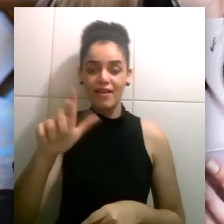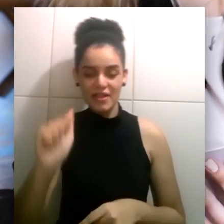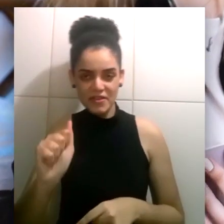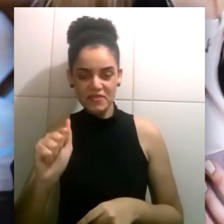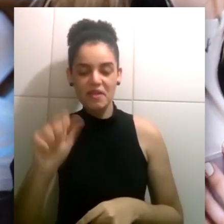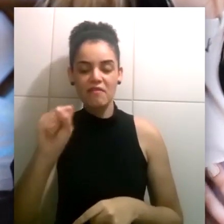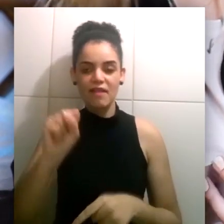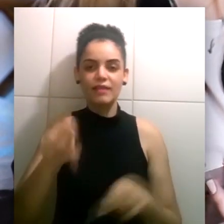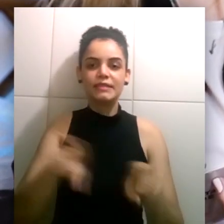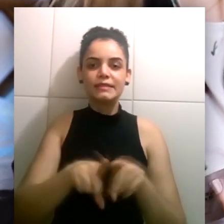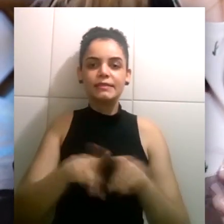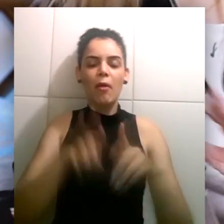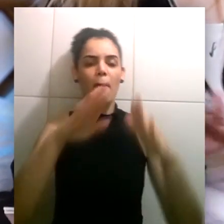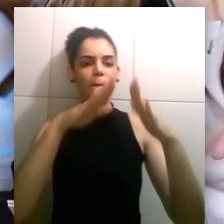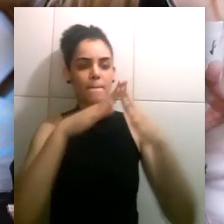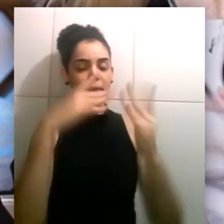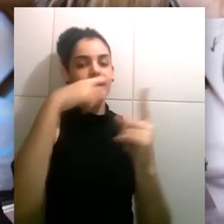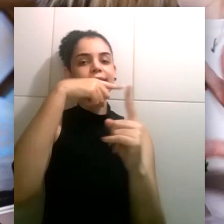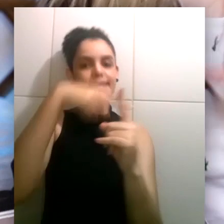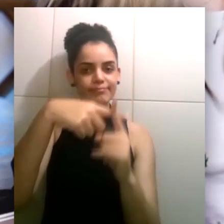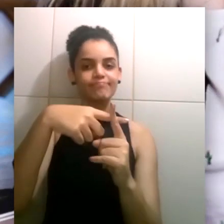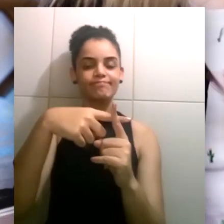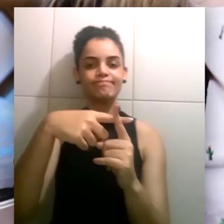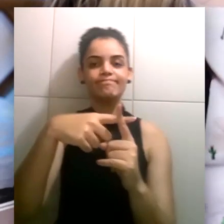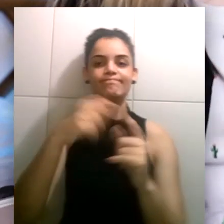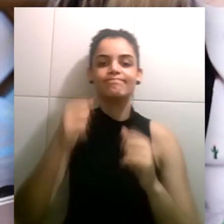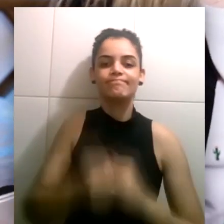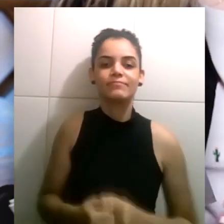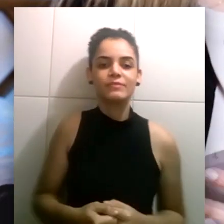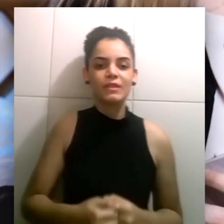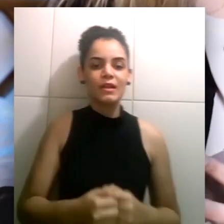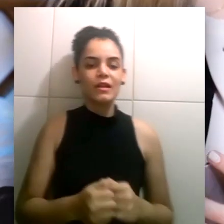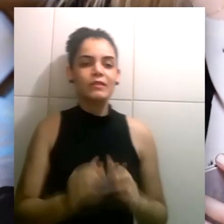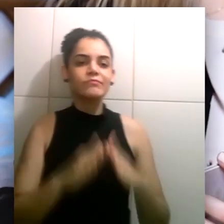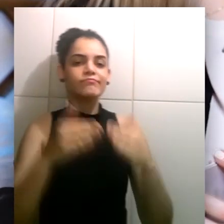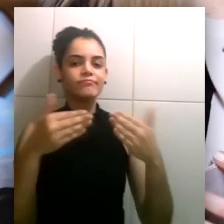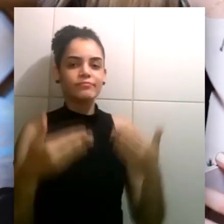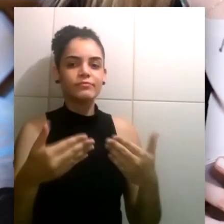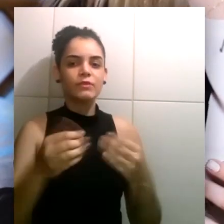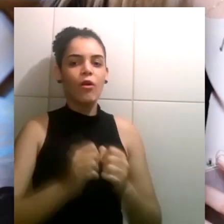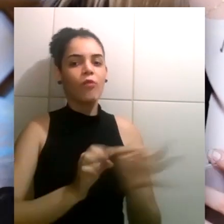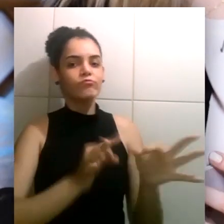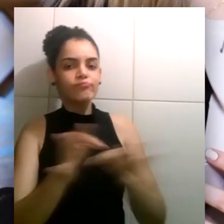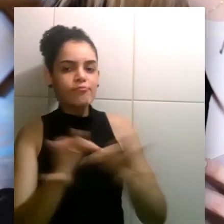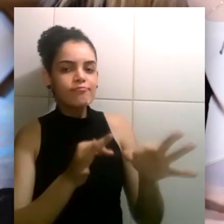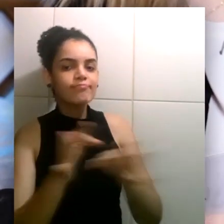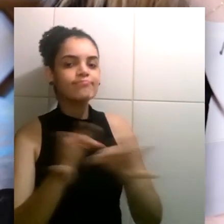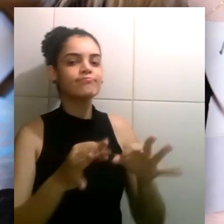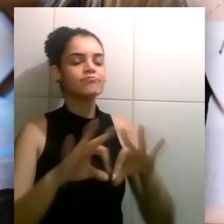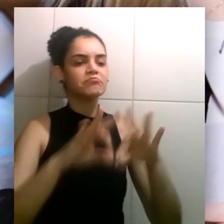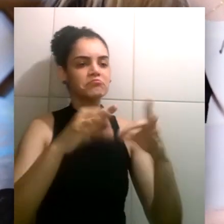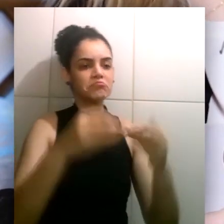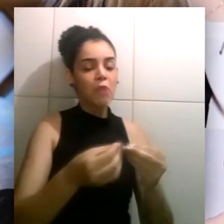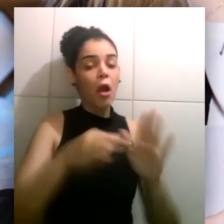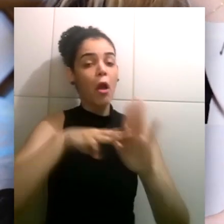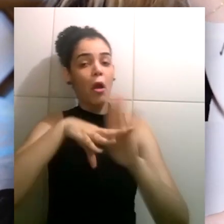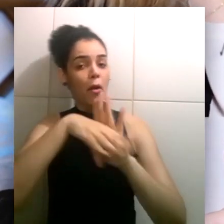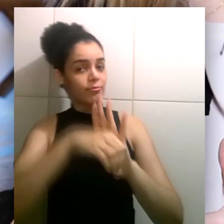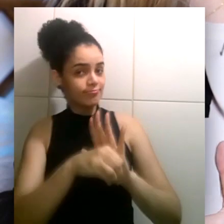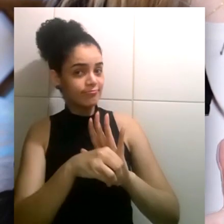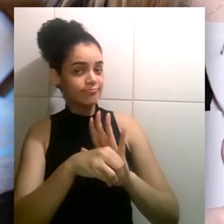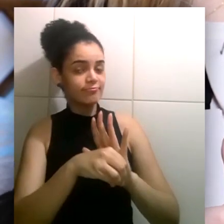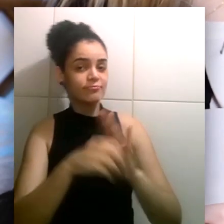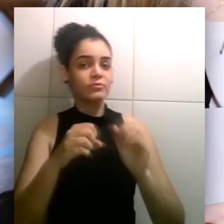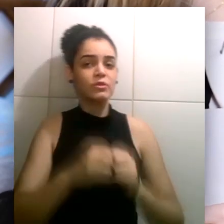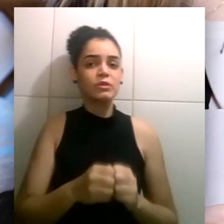na igreja, em algum momento... Sim, já foi pra algum... Faz Saiu alguma da realidade, né? faz uma ação social, Sim. tipo, alguma a missão,